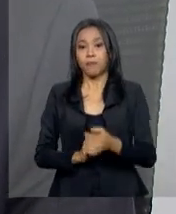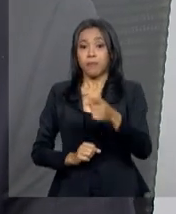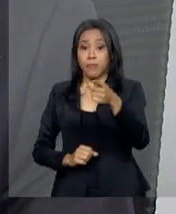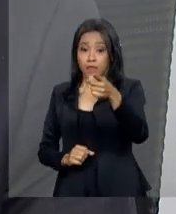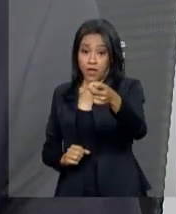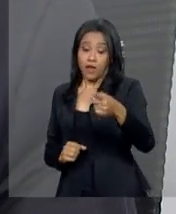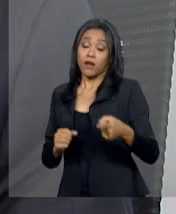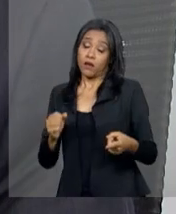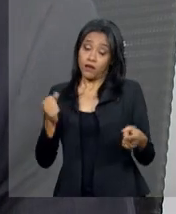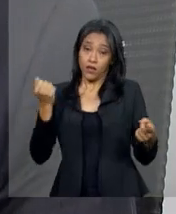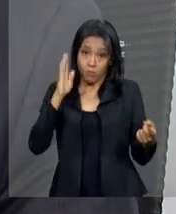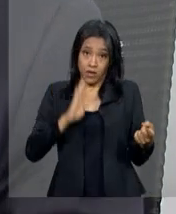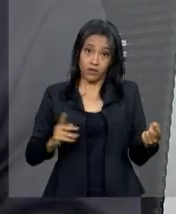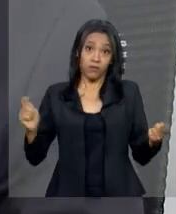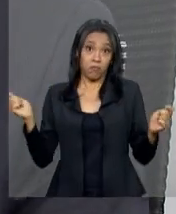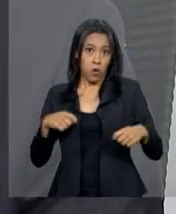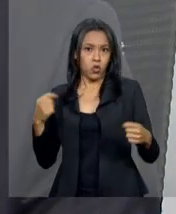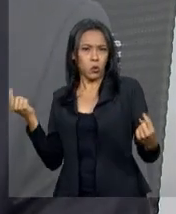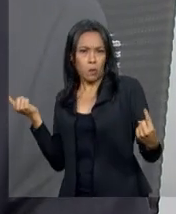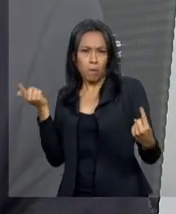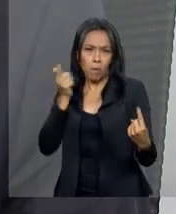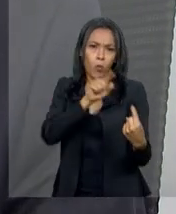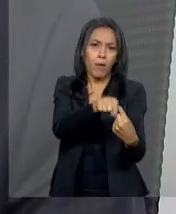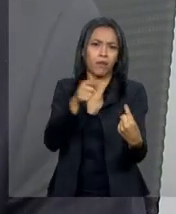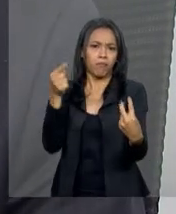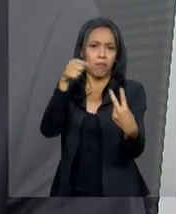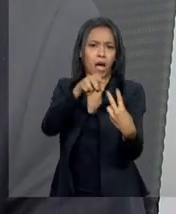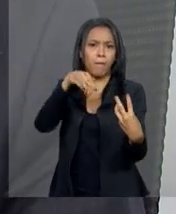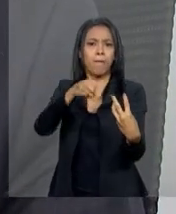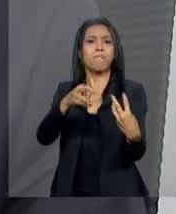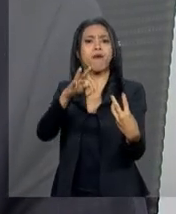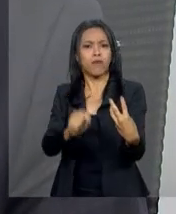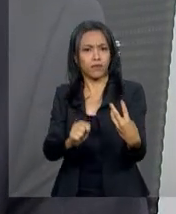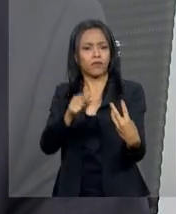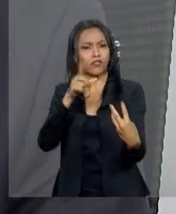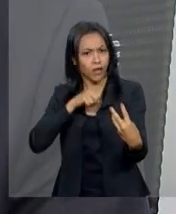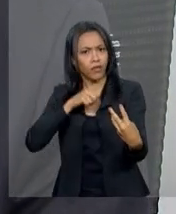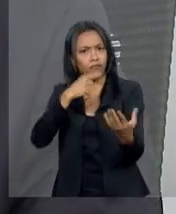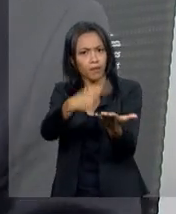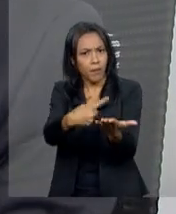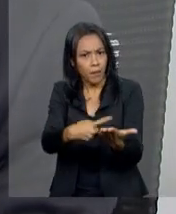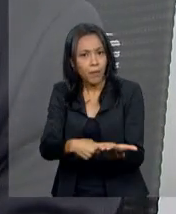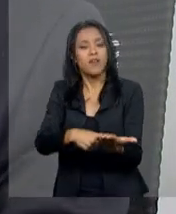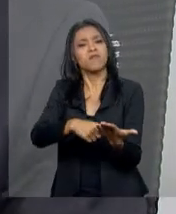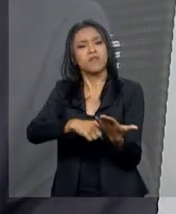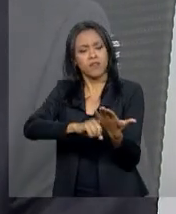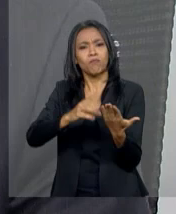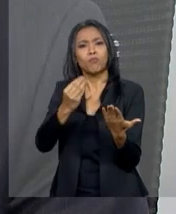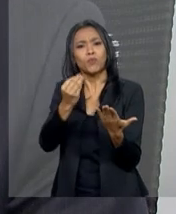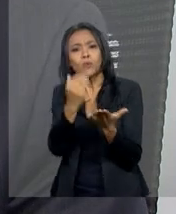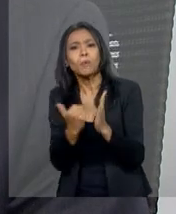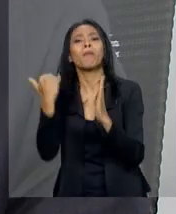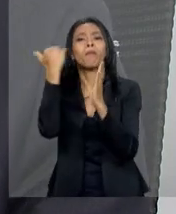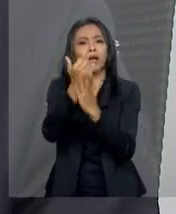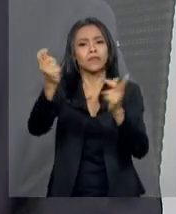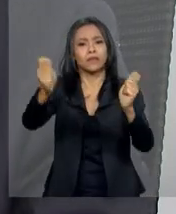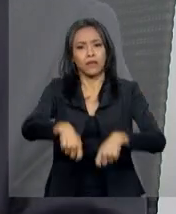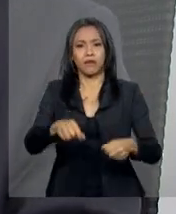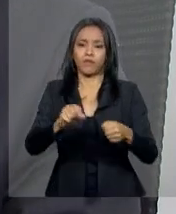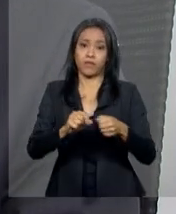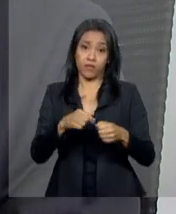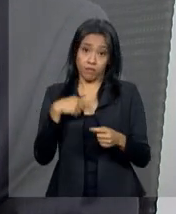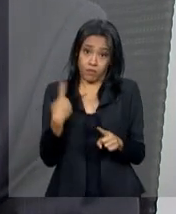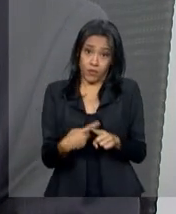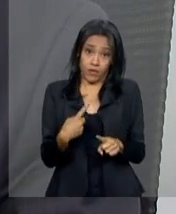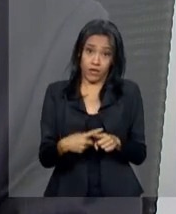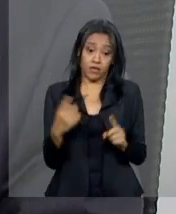metas muito mais ambiciosos além do que já se comprometeu porque nós continuamos criando unidades de conservação aliás